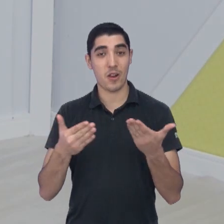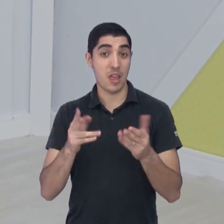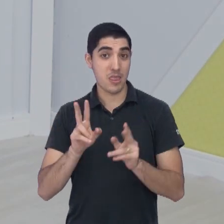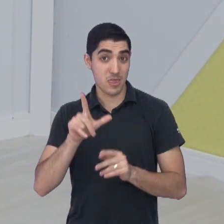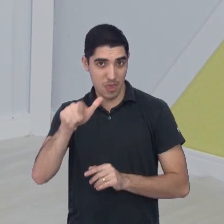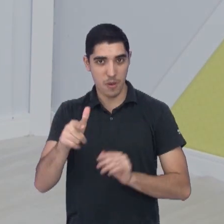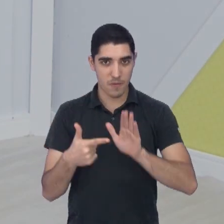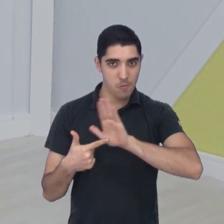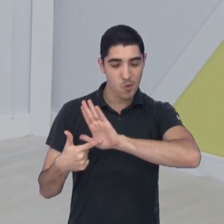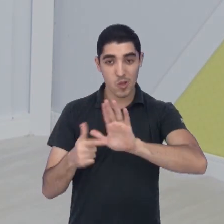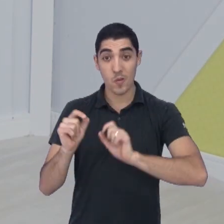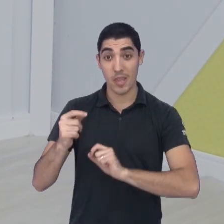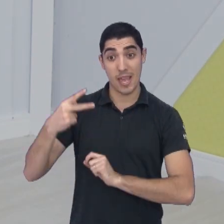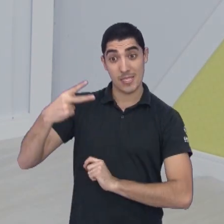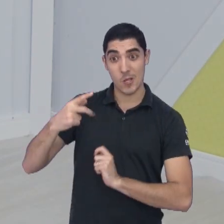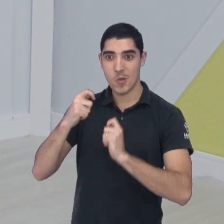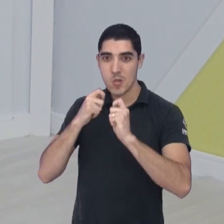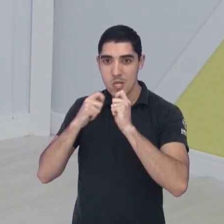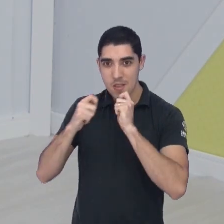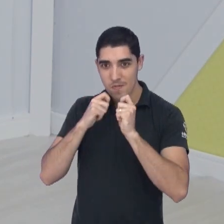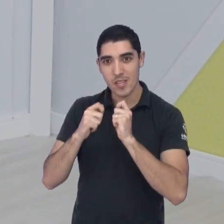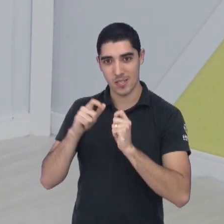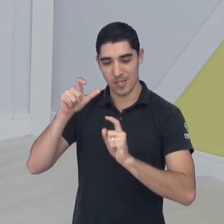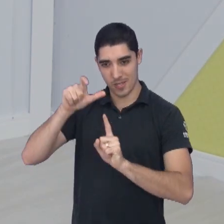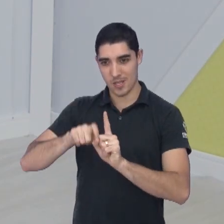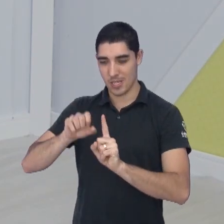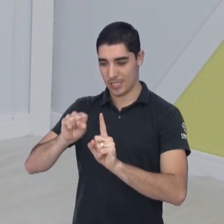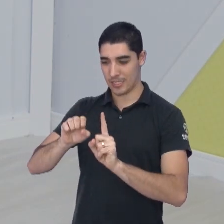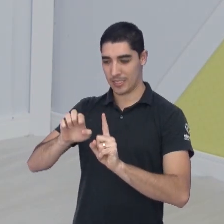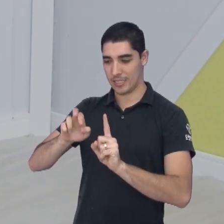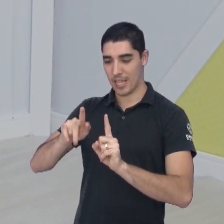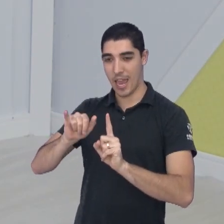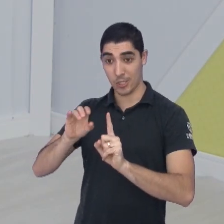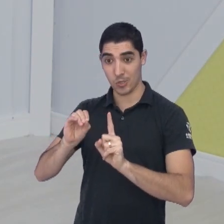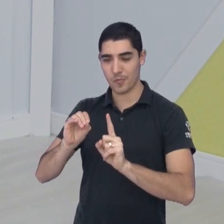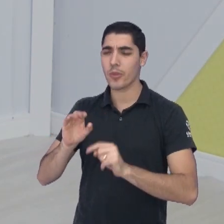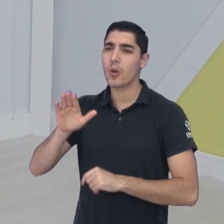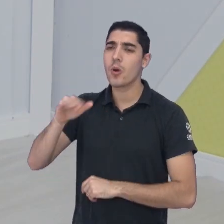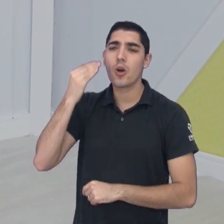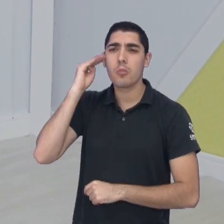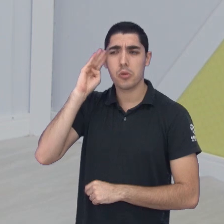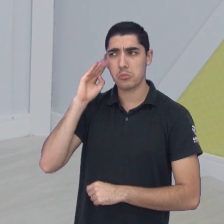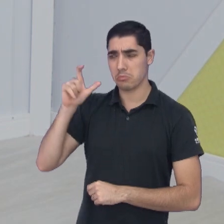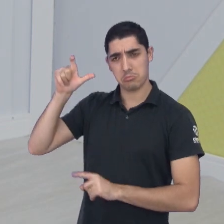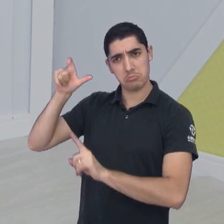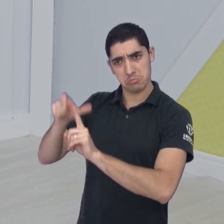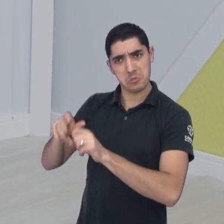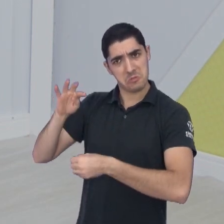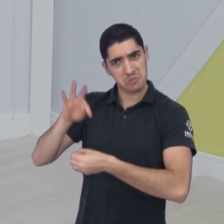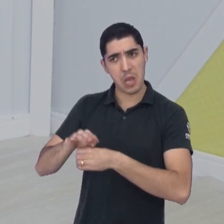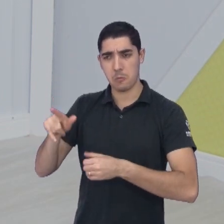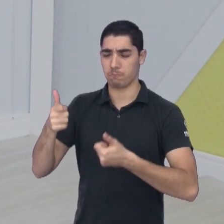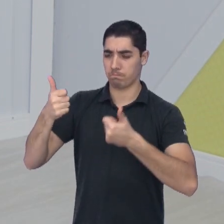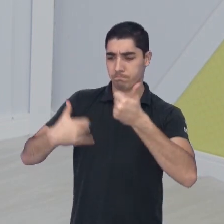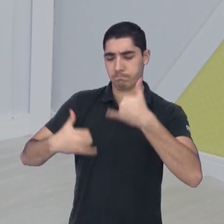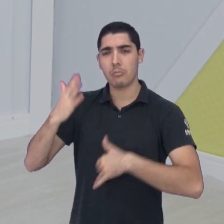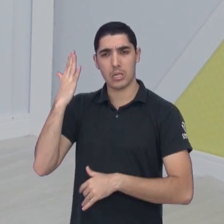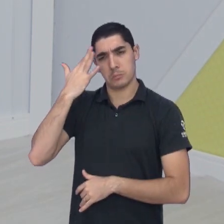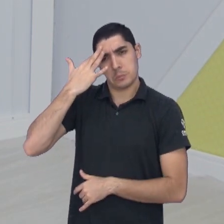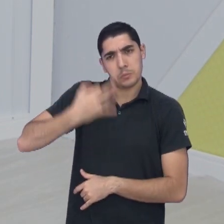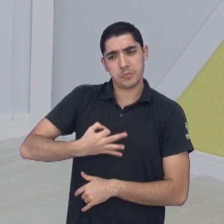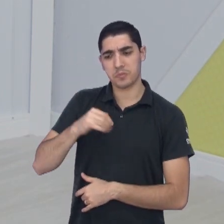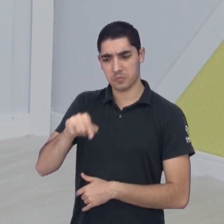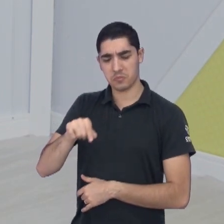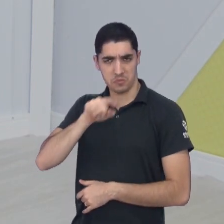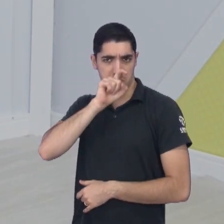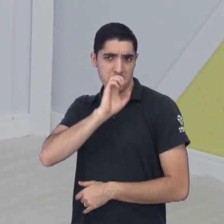Você vai acompanhar a segunda parte da entrevista com o Sérgio Guedes. Brunão, o Sérgio Guedes muito consciente aí da realidade do São José, da sua